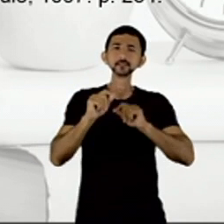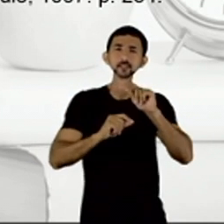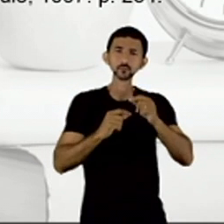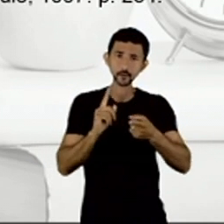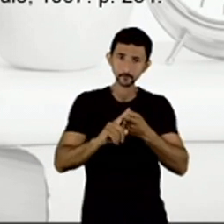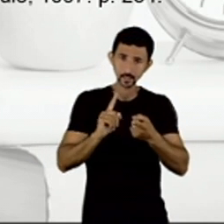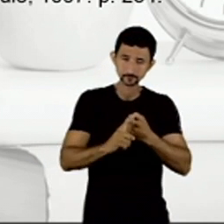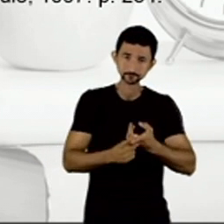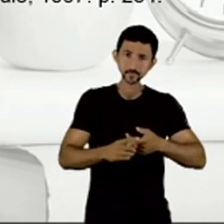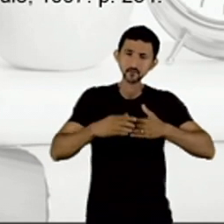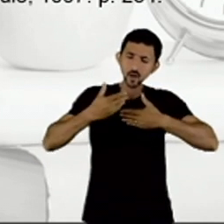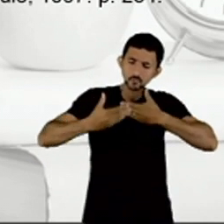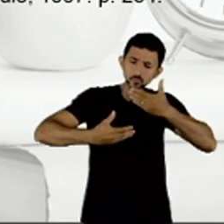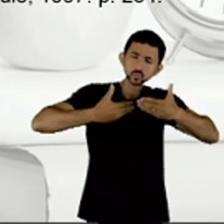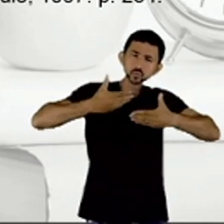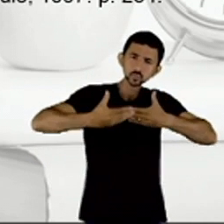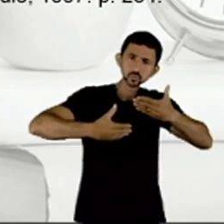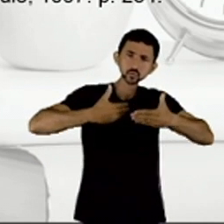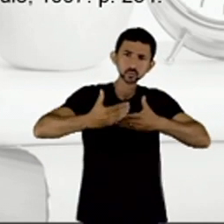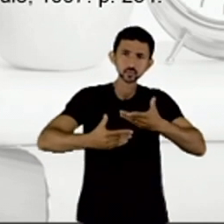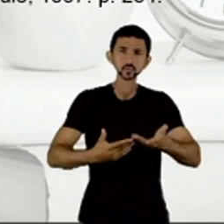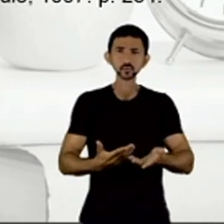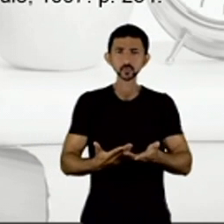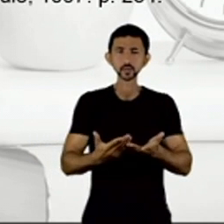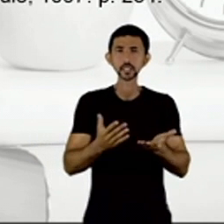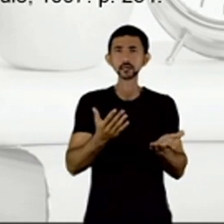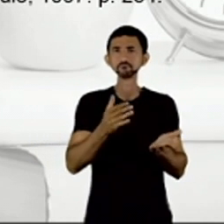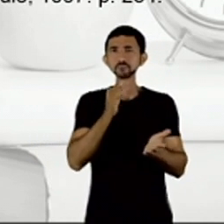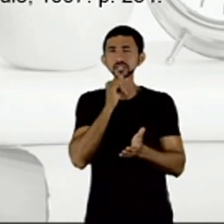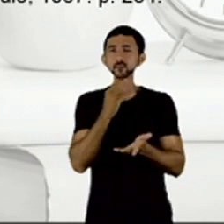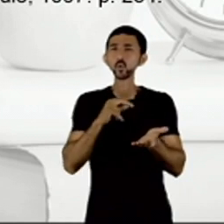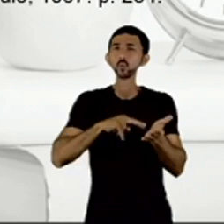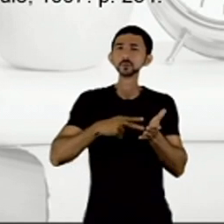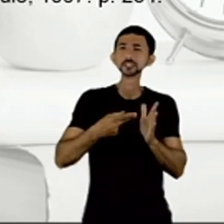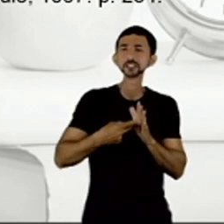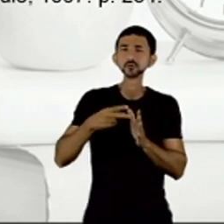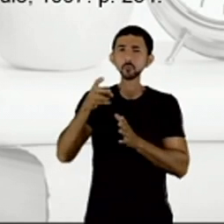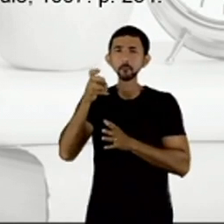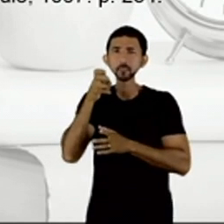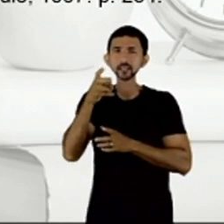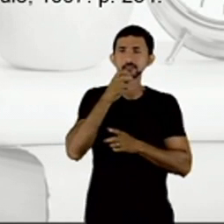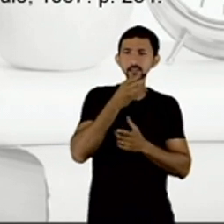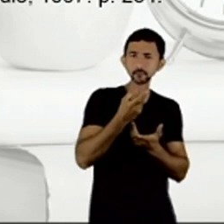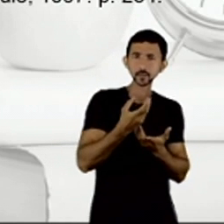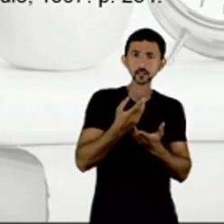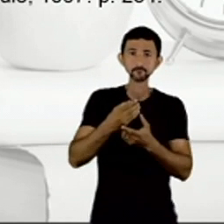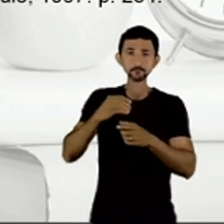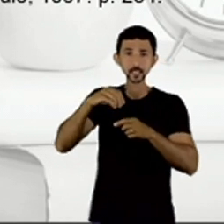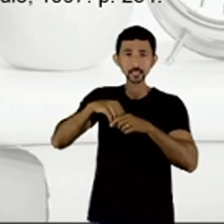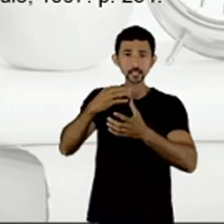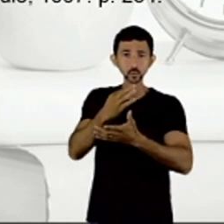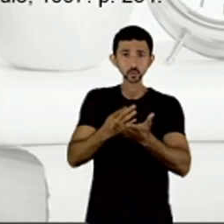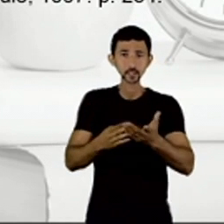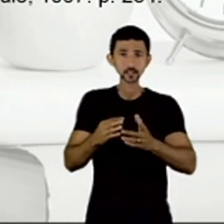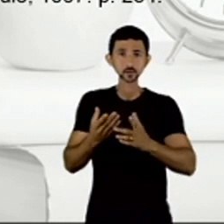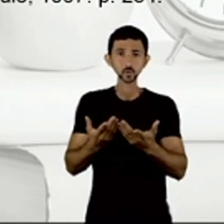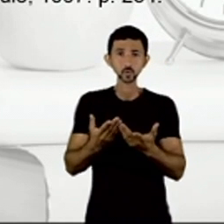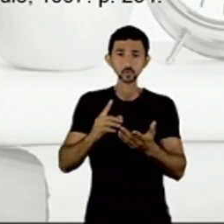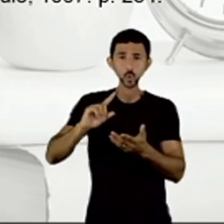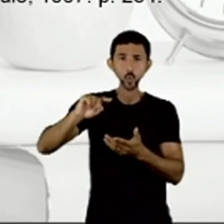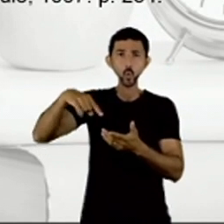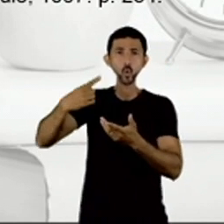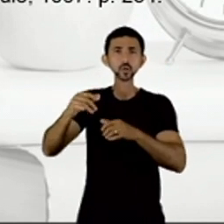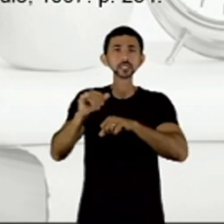vai se desdobrando, no sentido de que você vai perceber, dentro desse tipo de texto,